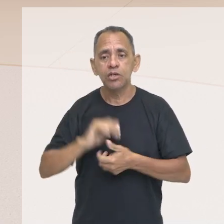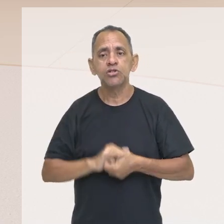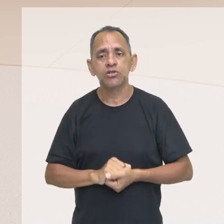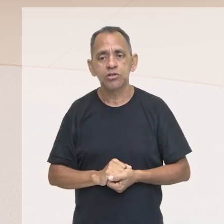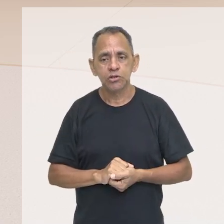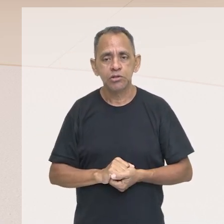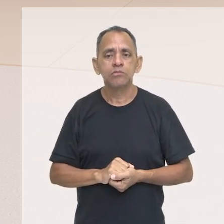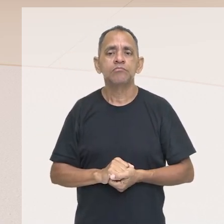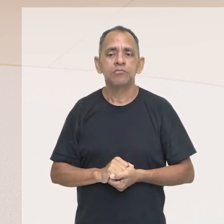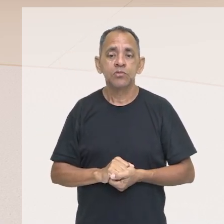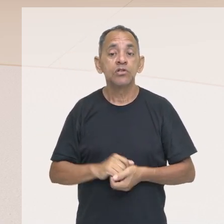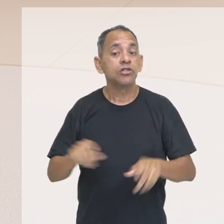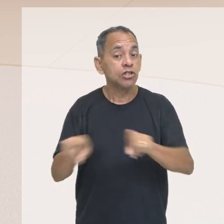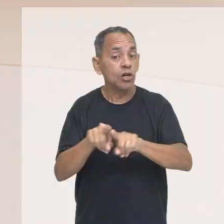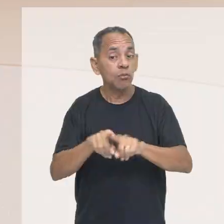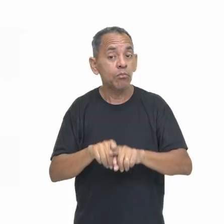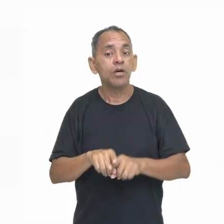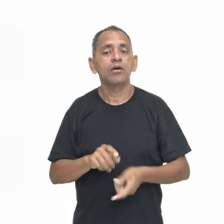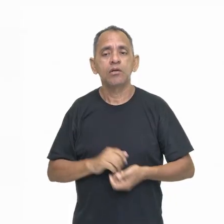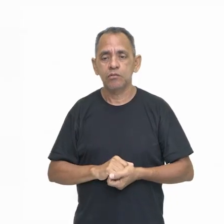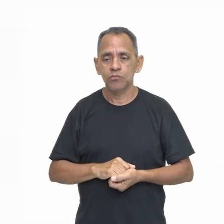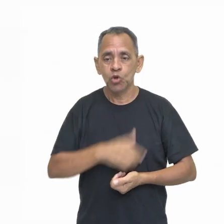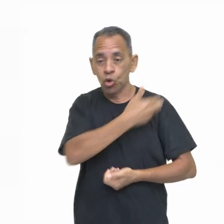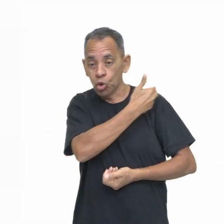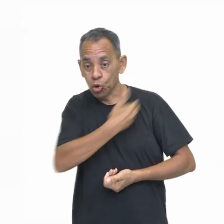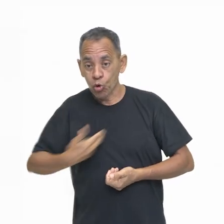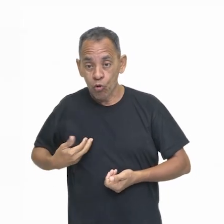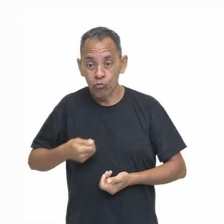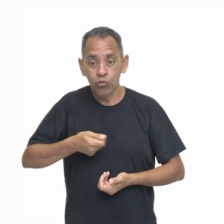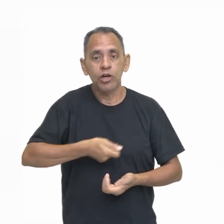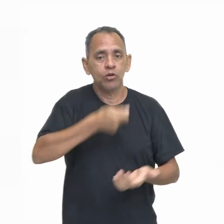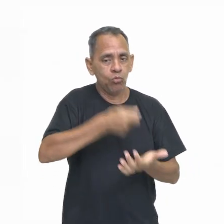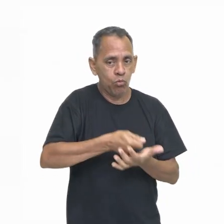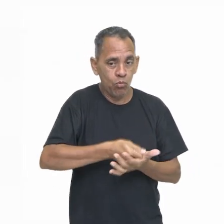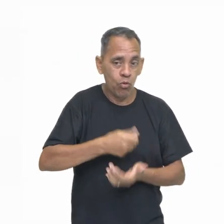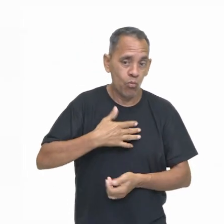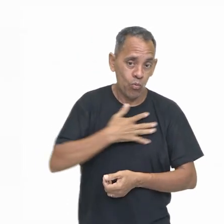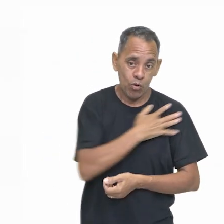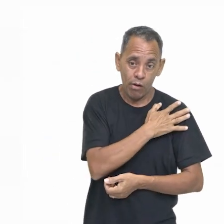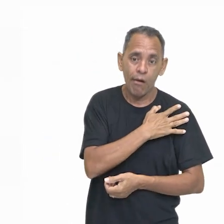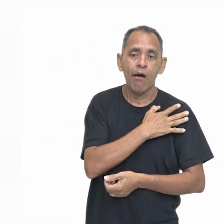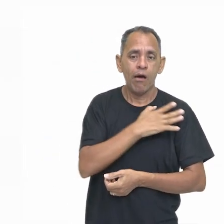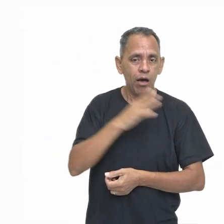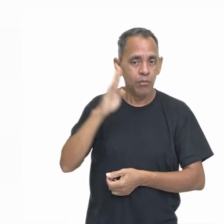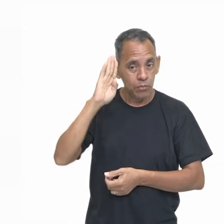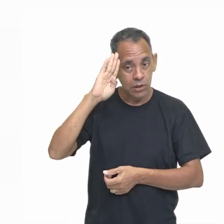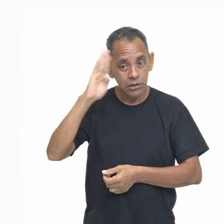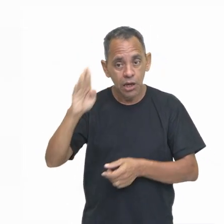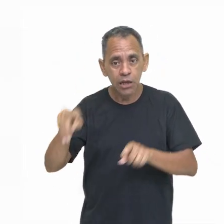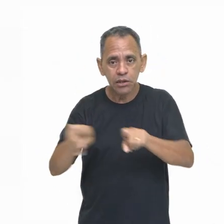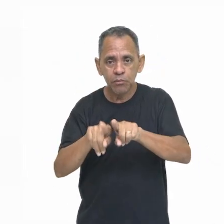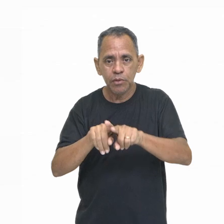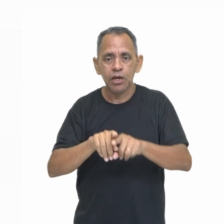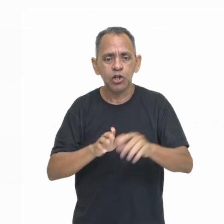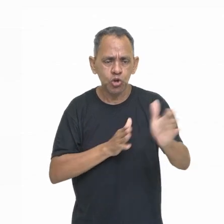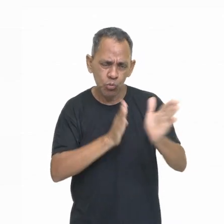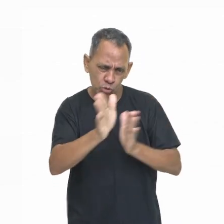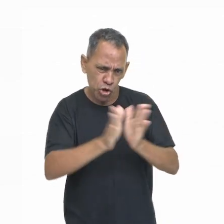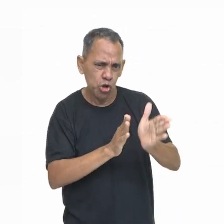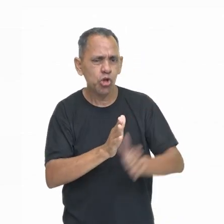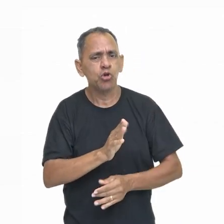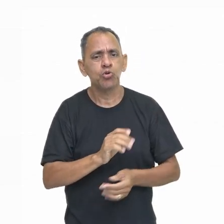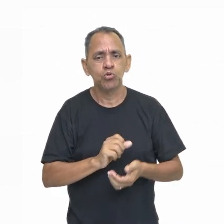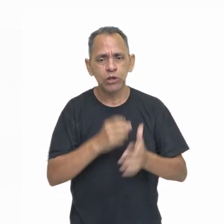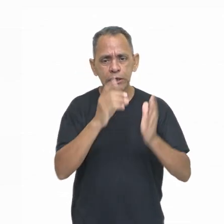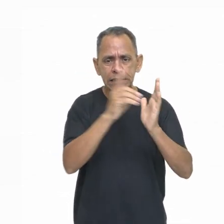governo militar. Tá? Olha só, vamos ao texto. O Brasil e a década de 80. Né? O Brasil, ali entre 80